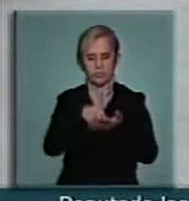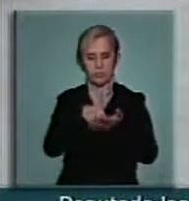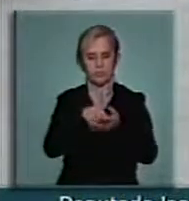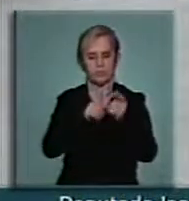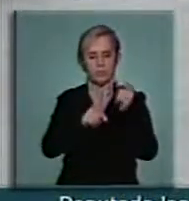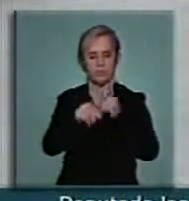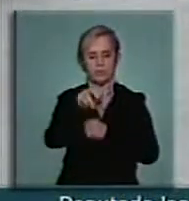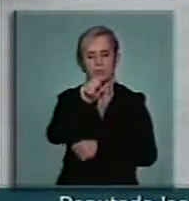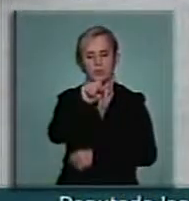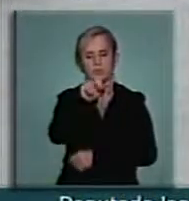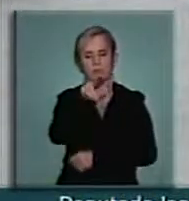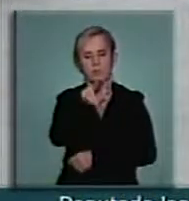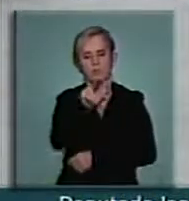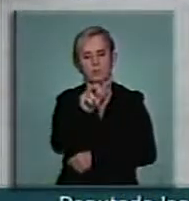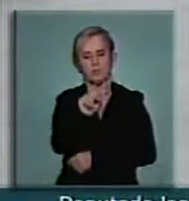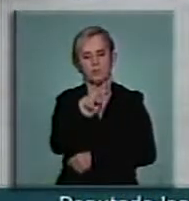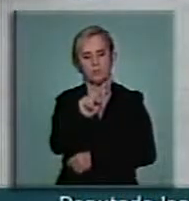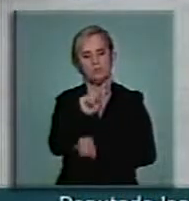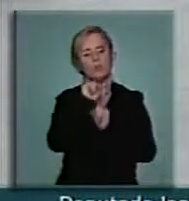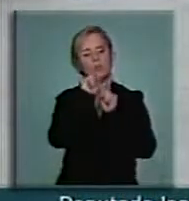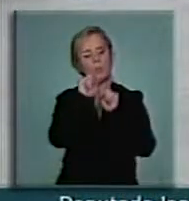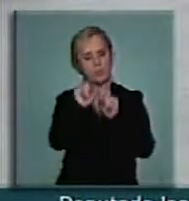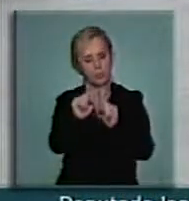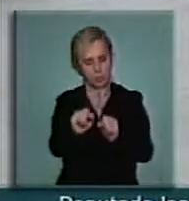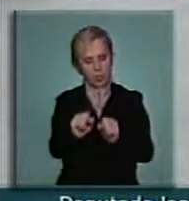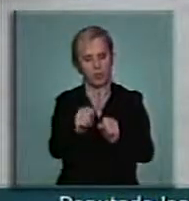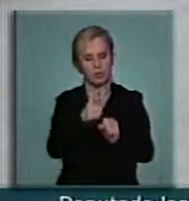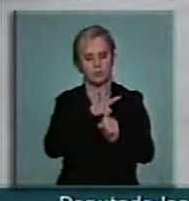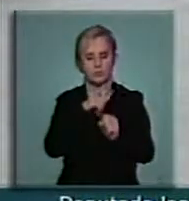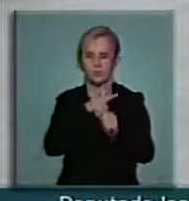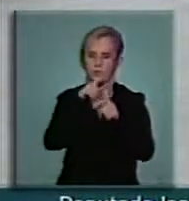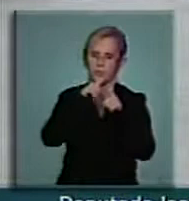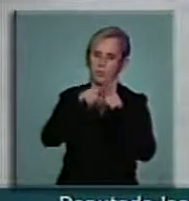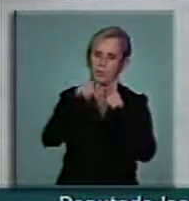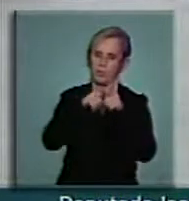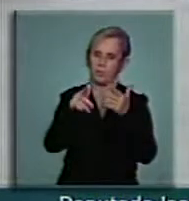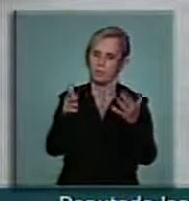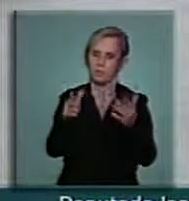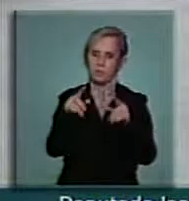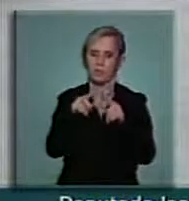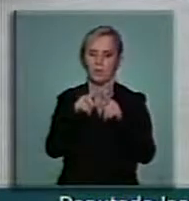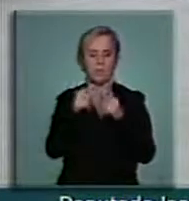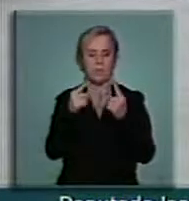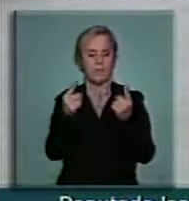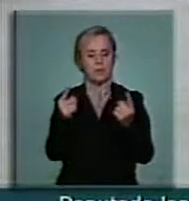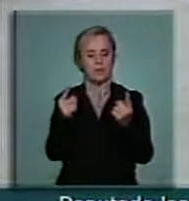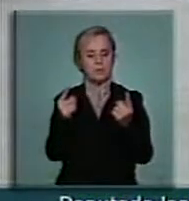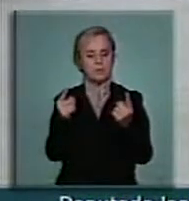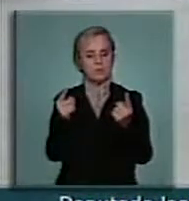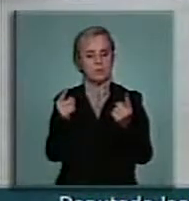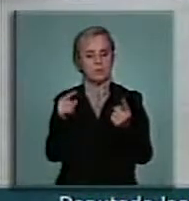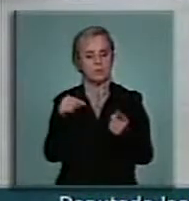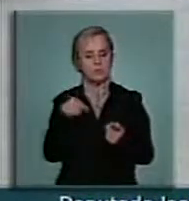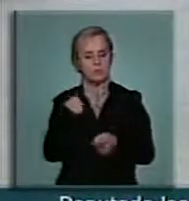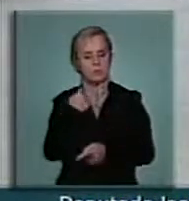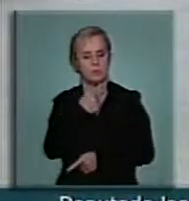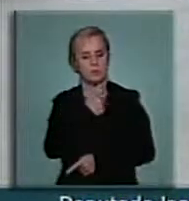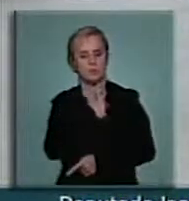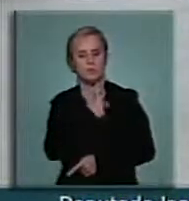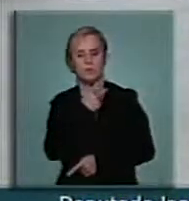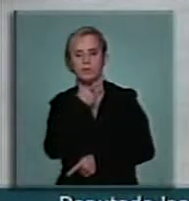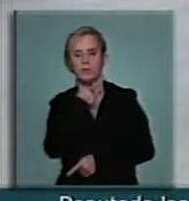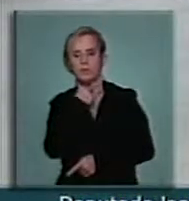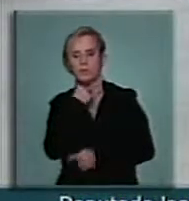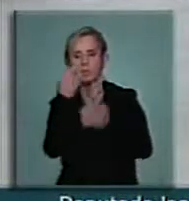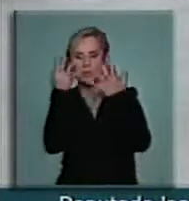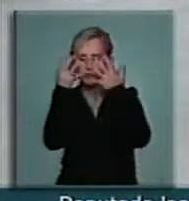SUS pode ter as suas deficiências, mas nós não podemos obscurecer